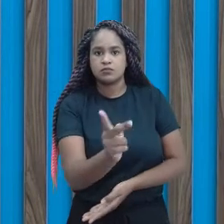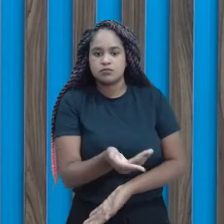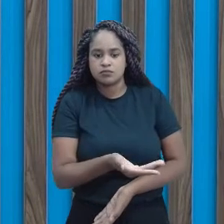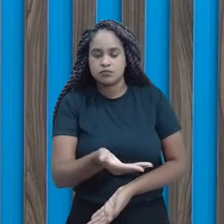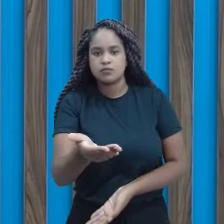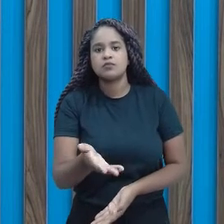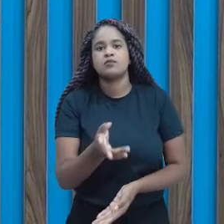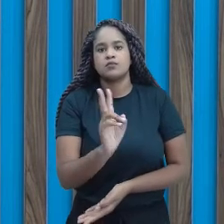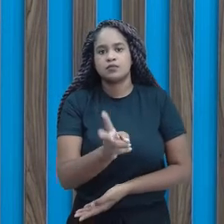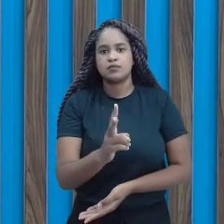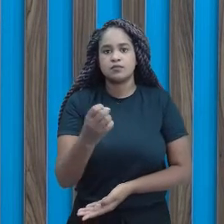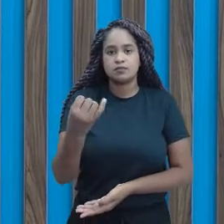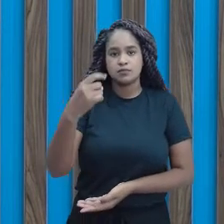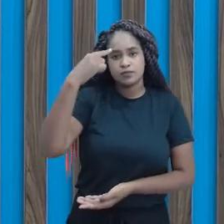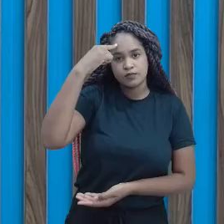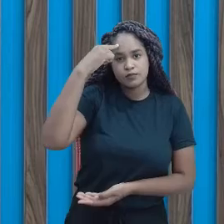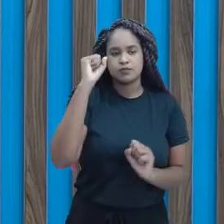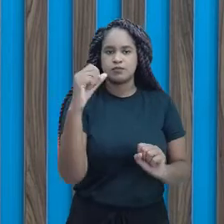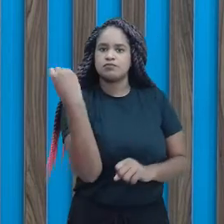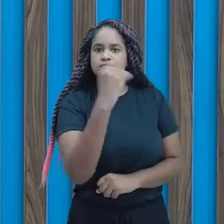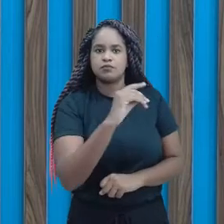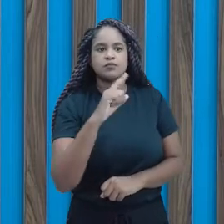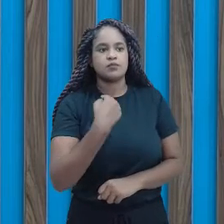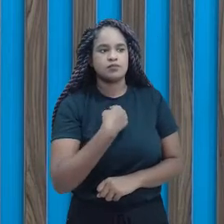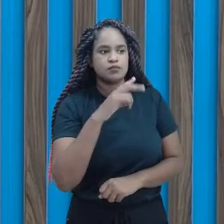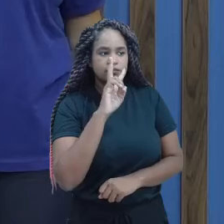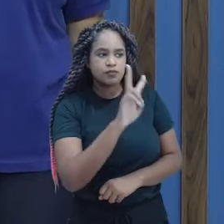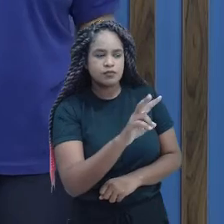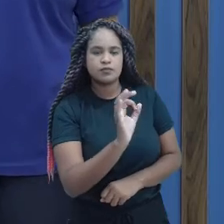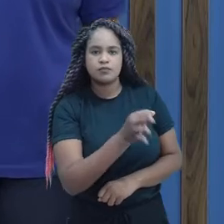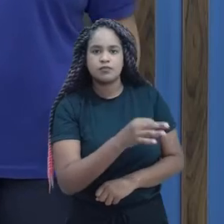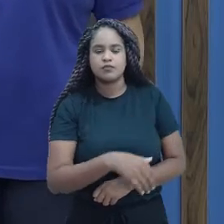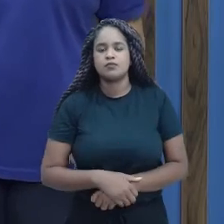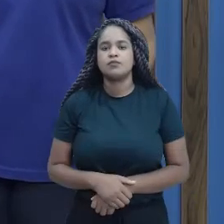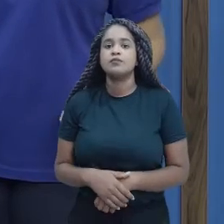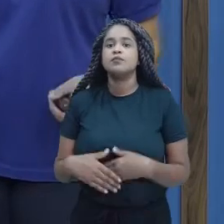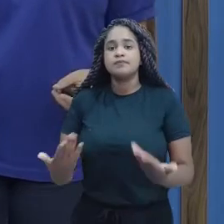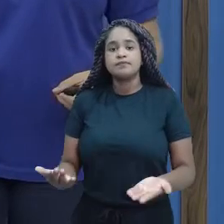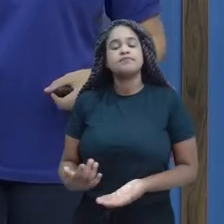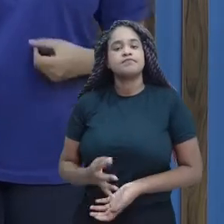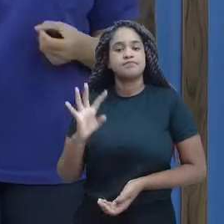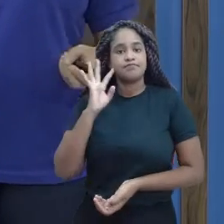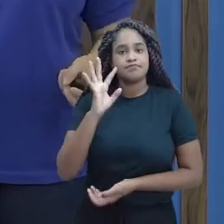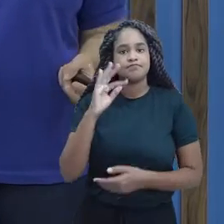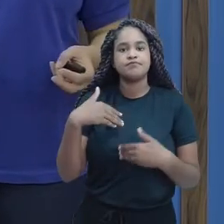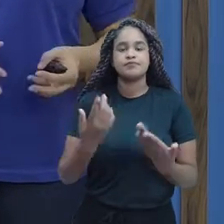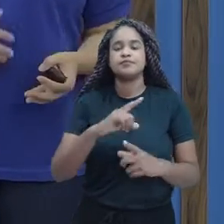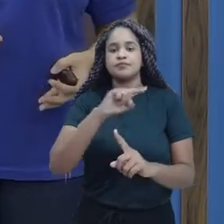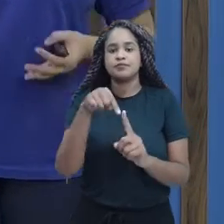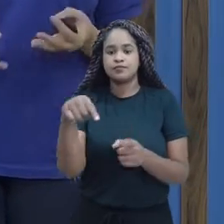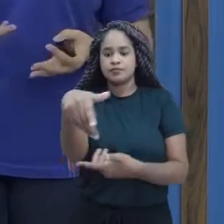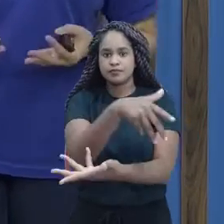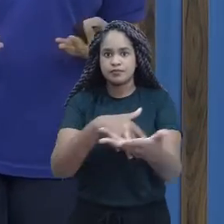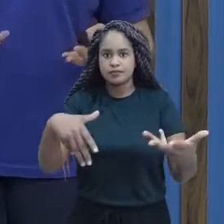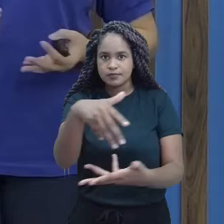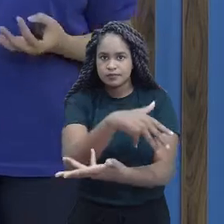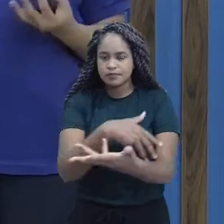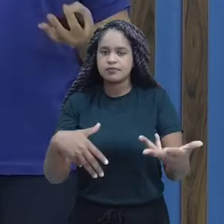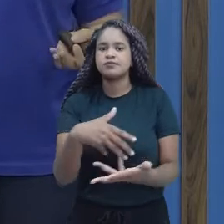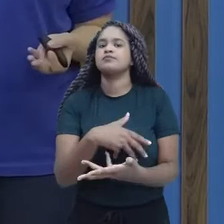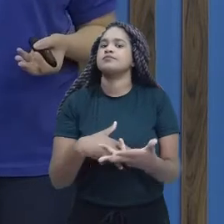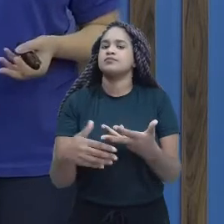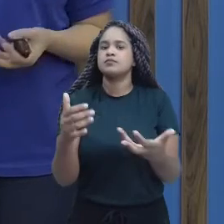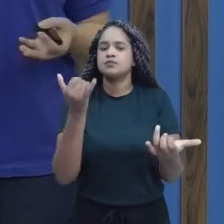aula, qualquer dúvida é só falar aqui que a gente está de olho. Massa, né, gente? A ideia da interatividade, da troca, né,